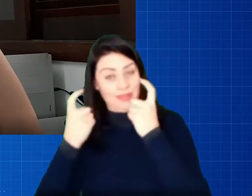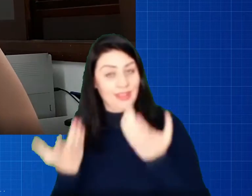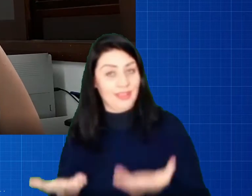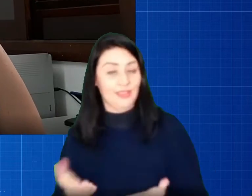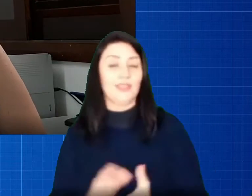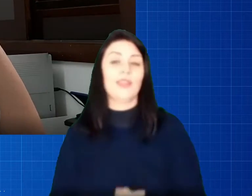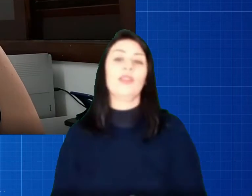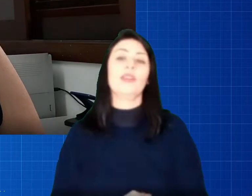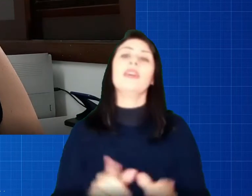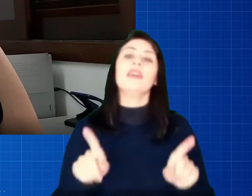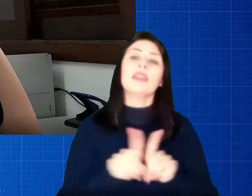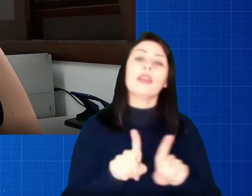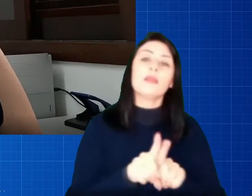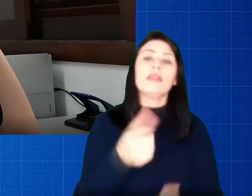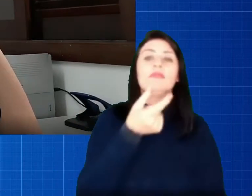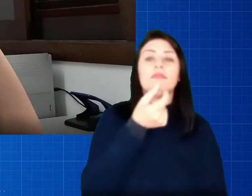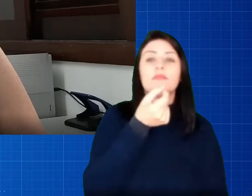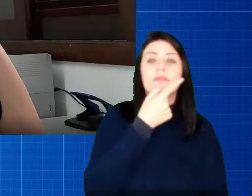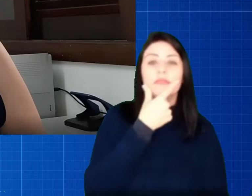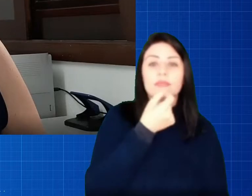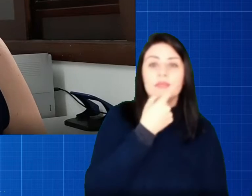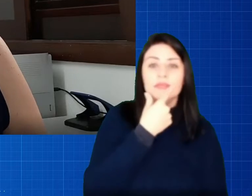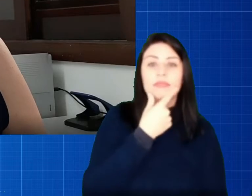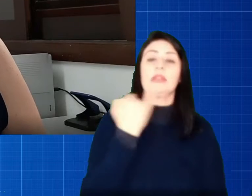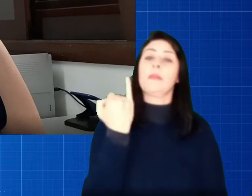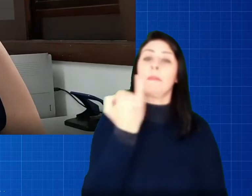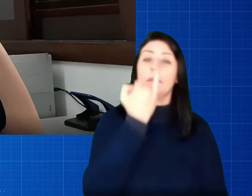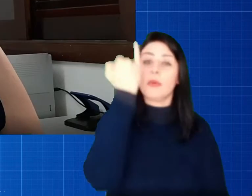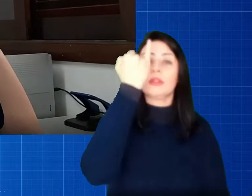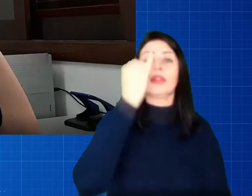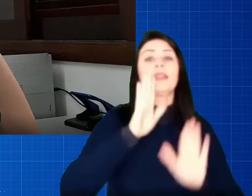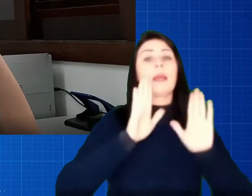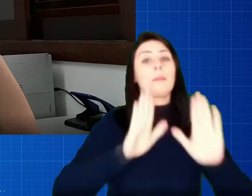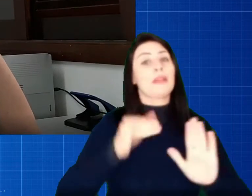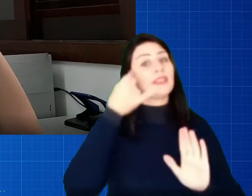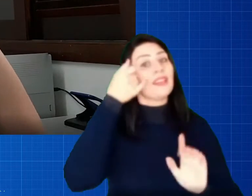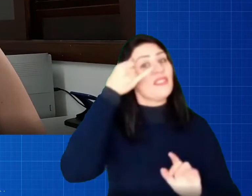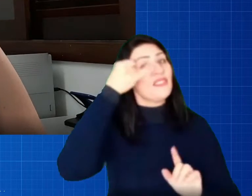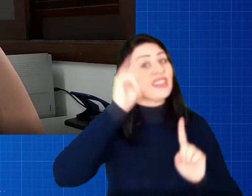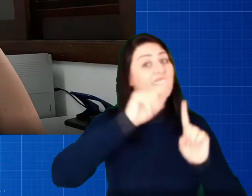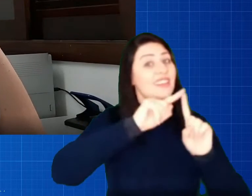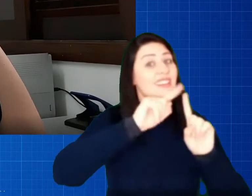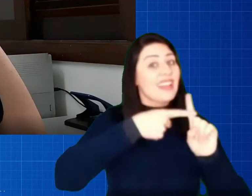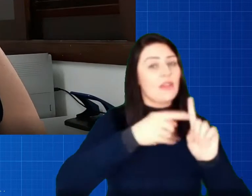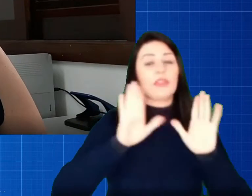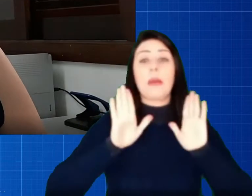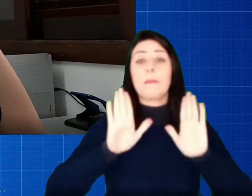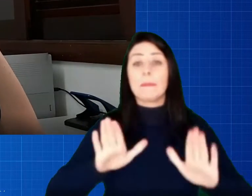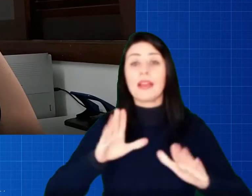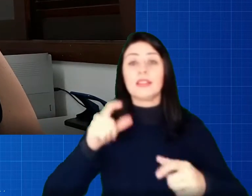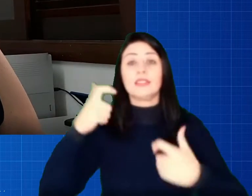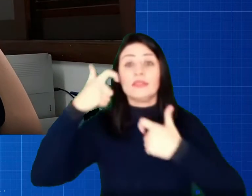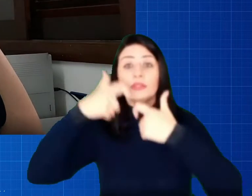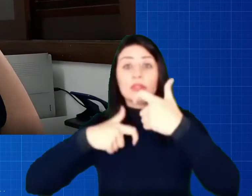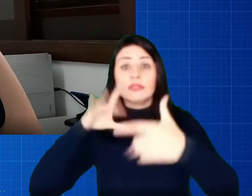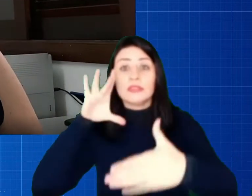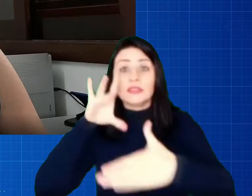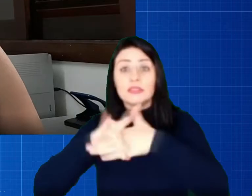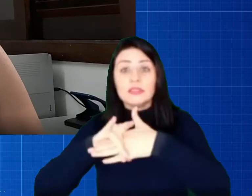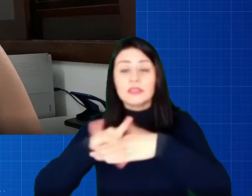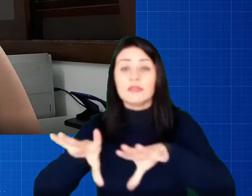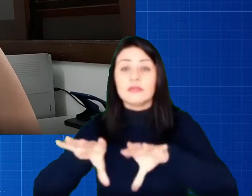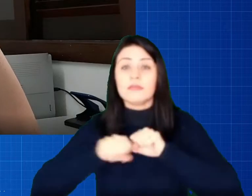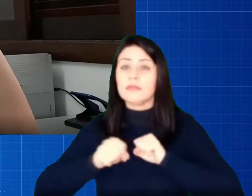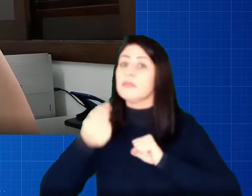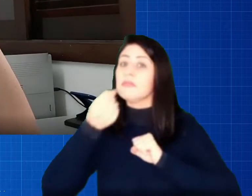de que o uso do contraceptivo é importante, mas ele vai prevenir contra a gravidez. Agora, as doenças sexualmente transmissíveis não